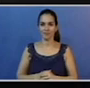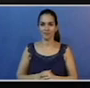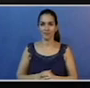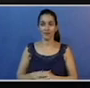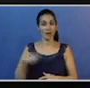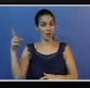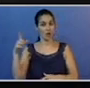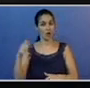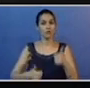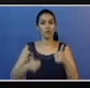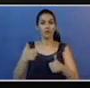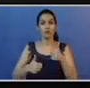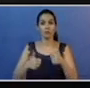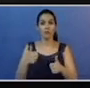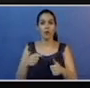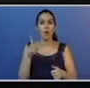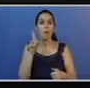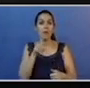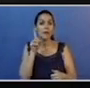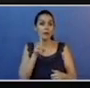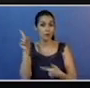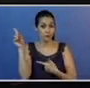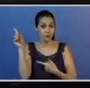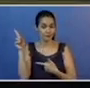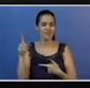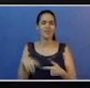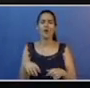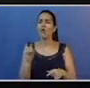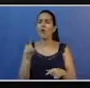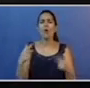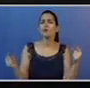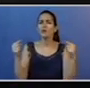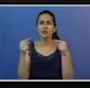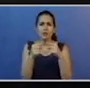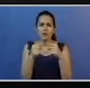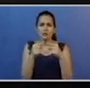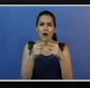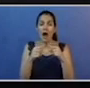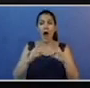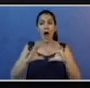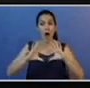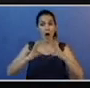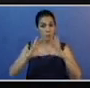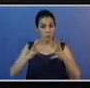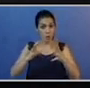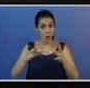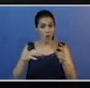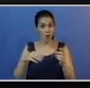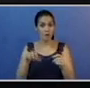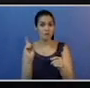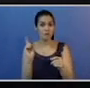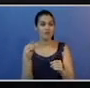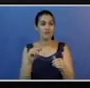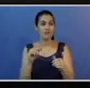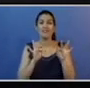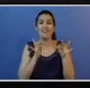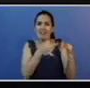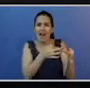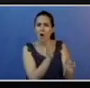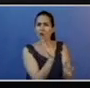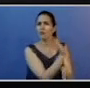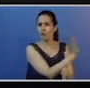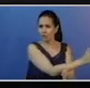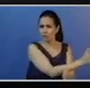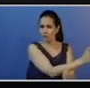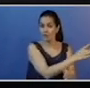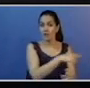E o futebol americano, que também é considerado esporte de invasão, que o objetivo é tentar levar essa bola para o final do campo do outro time, né?